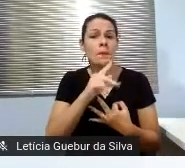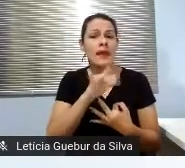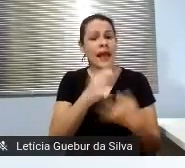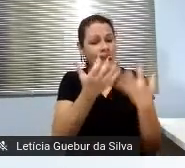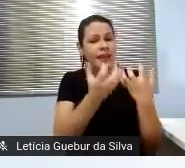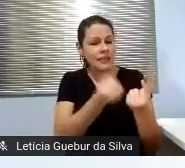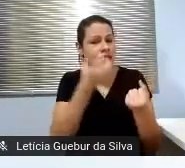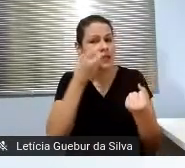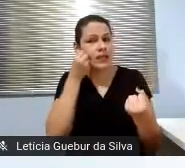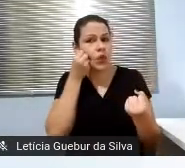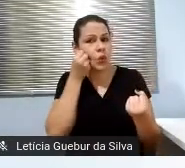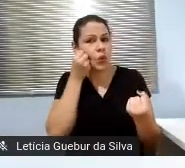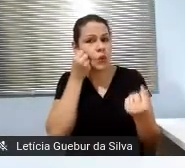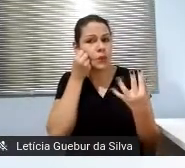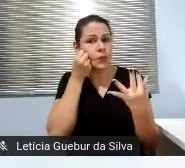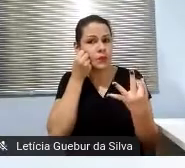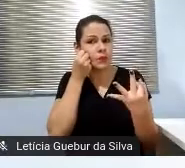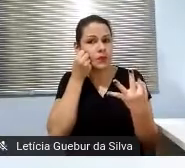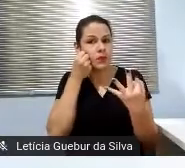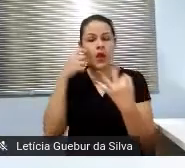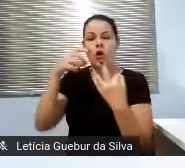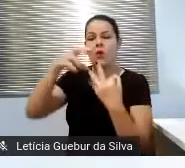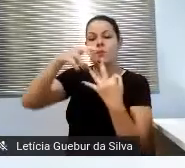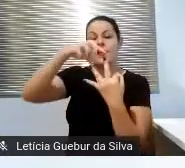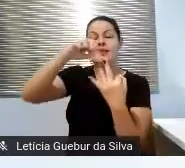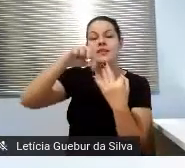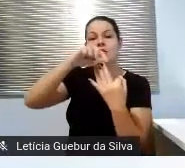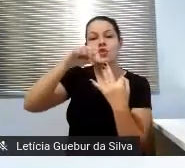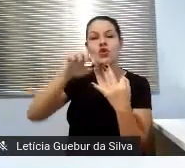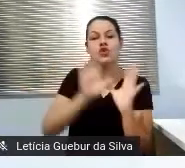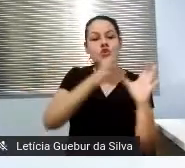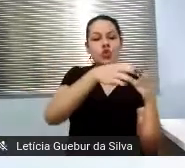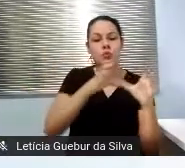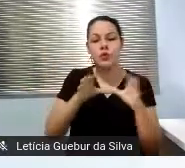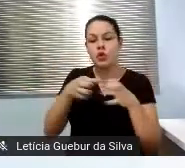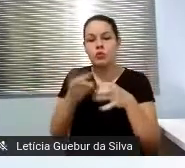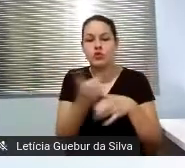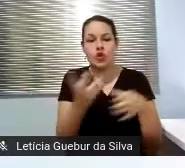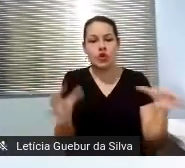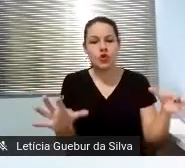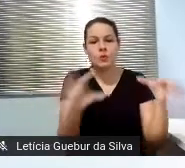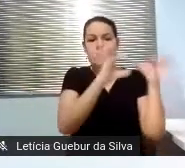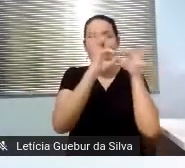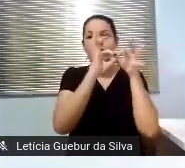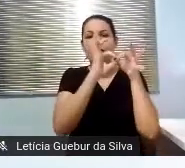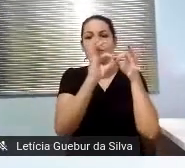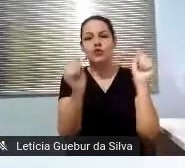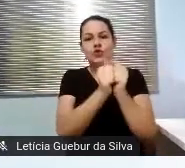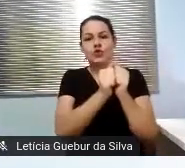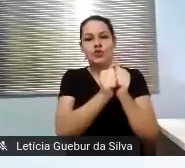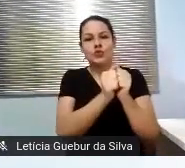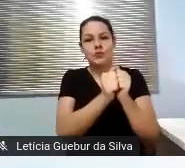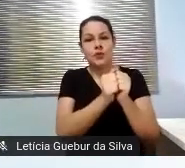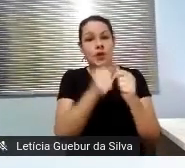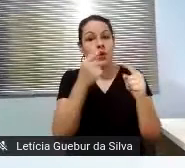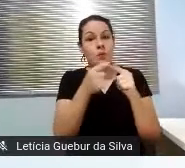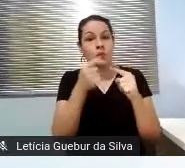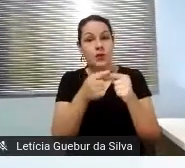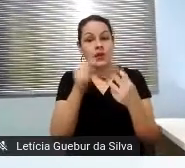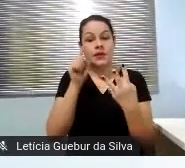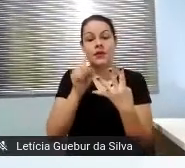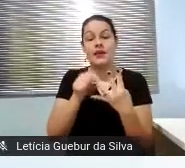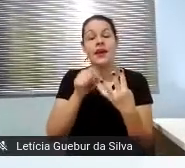2 grupos aqui, tirando o meu dedo mindinho, esses 2 grupos se unem nesse processo. Por quê? Claro. Porque essa